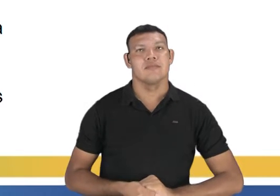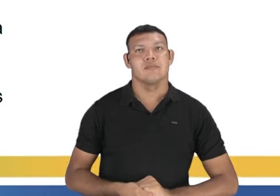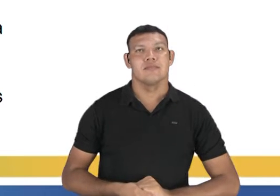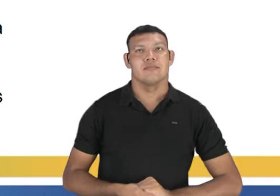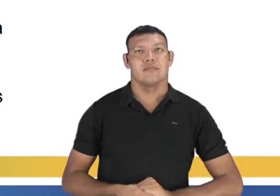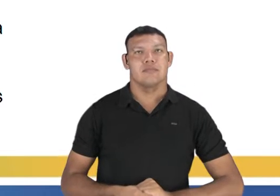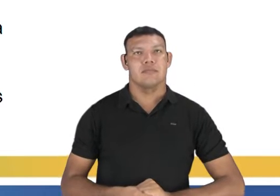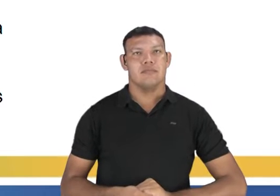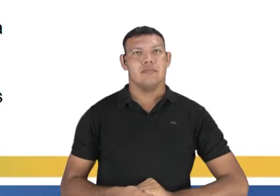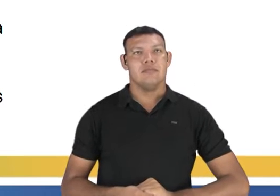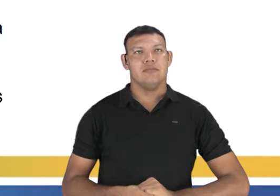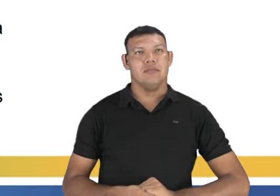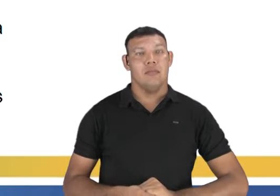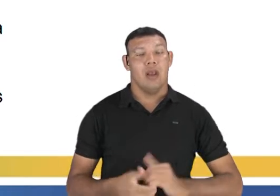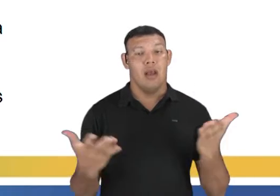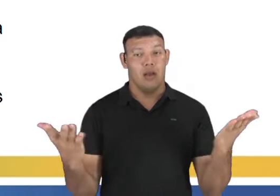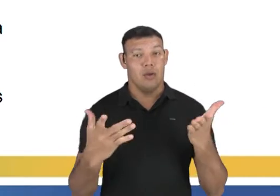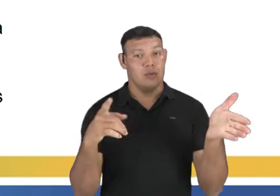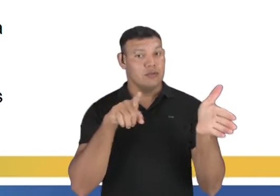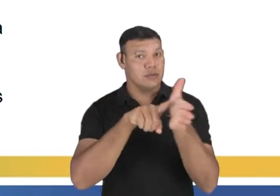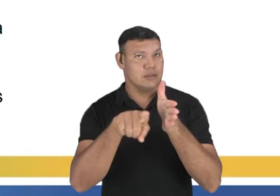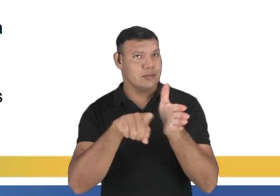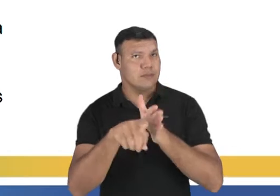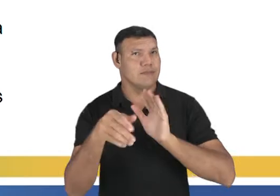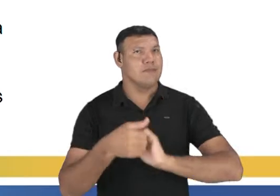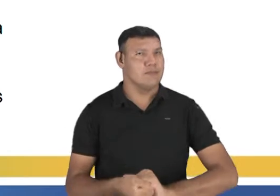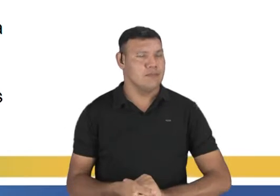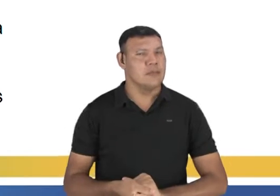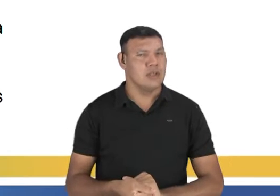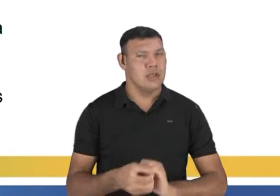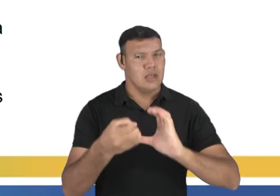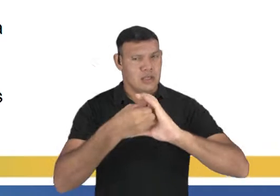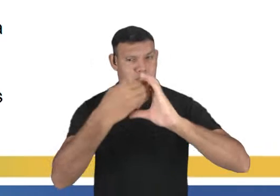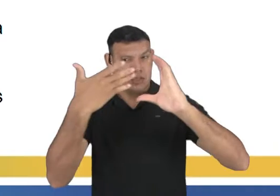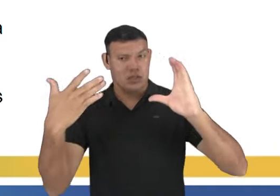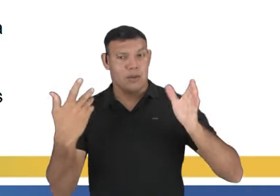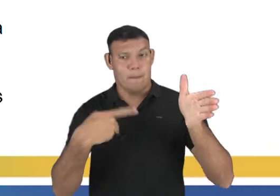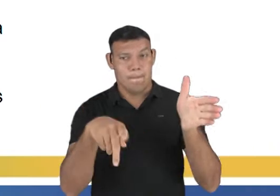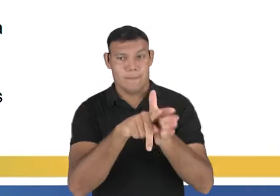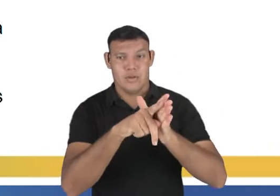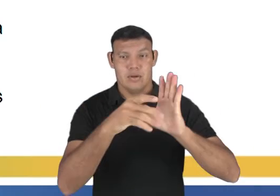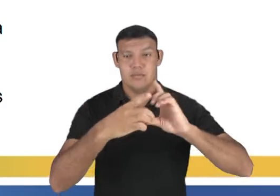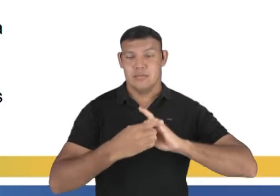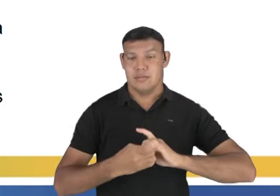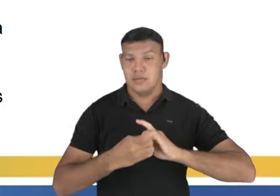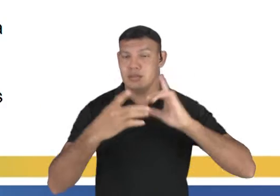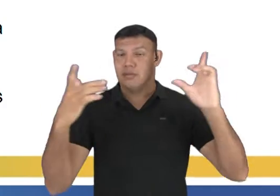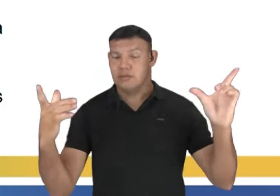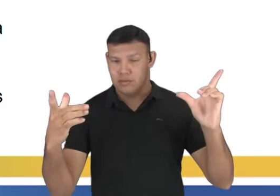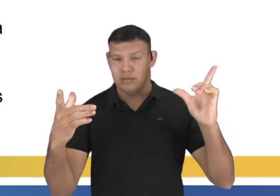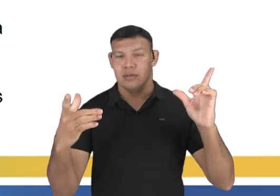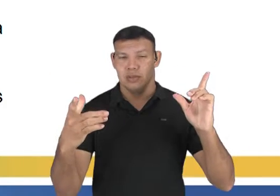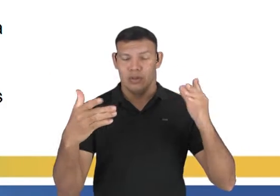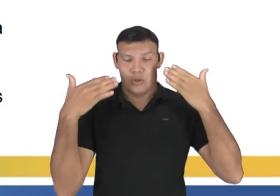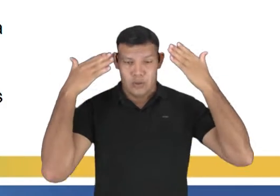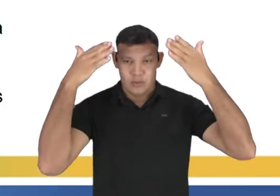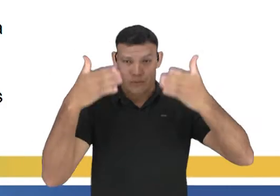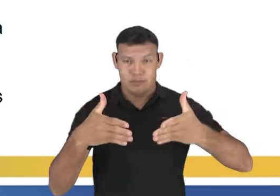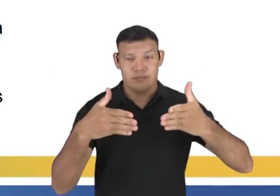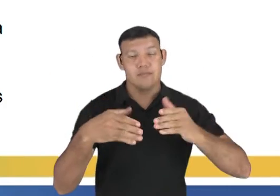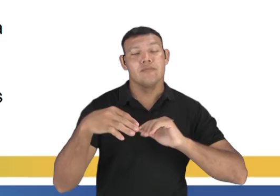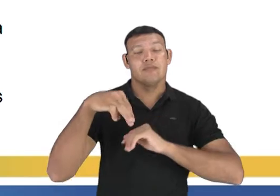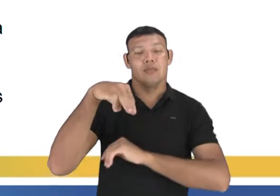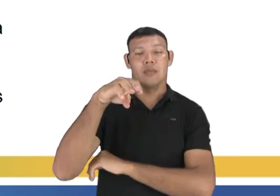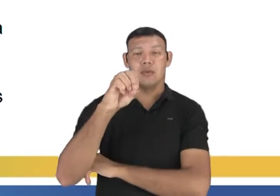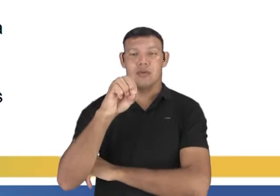Vamos no comando da questão agora. A característica de democracia ressaltada por